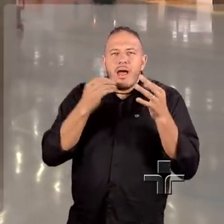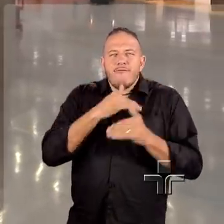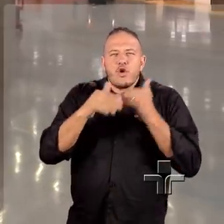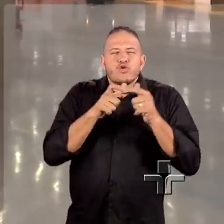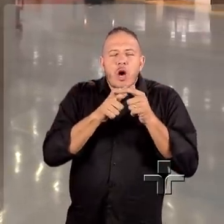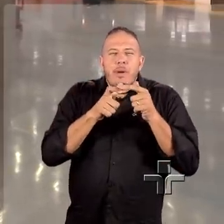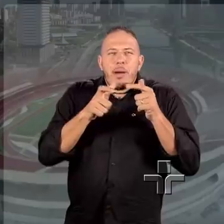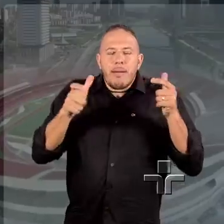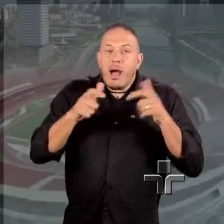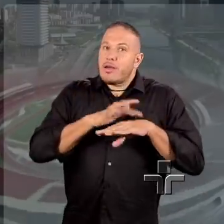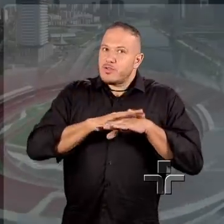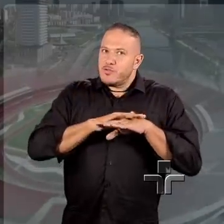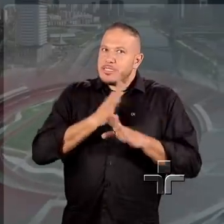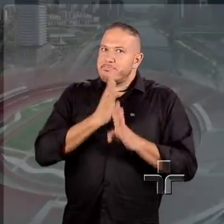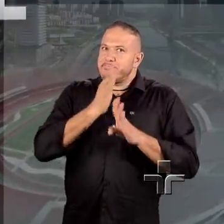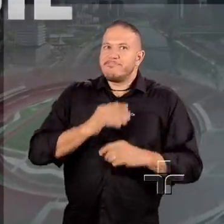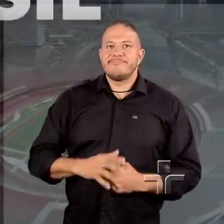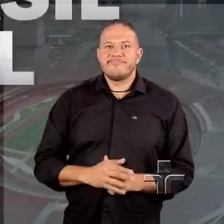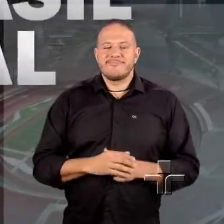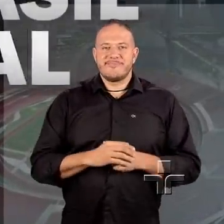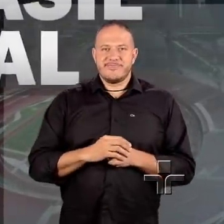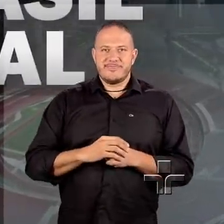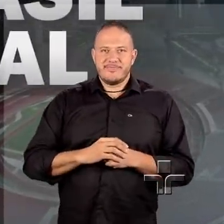das doenças.